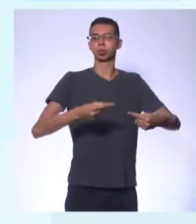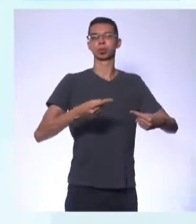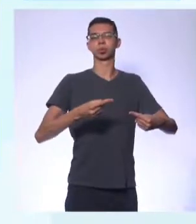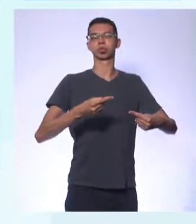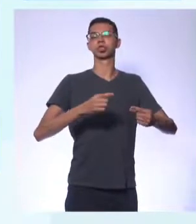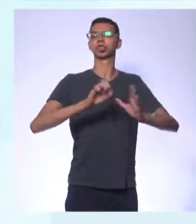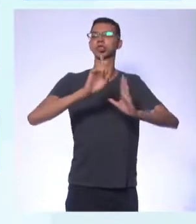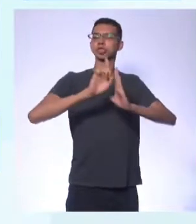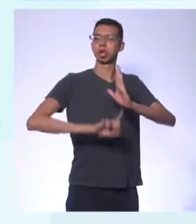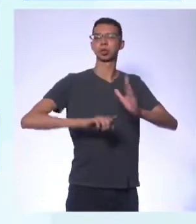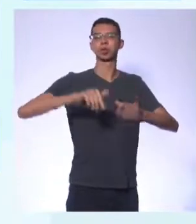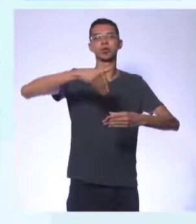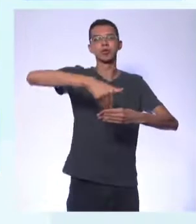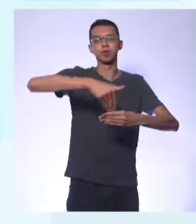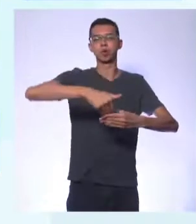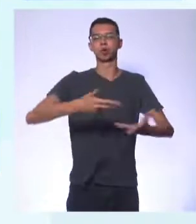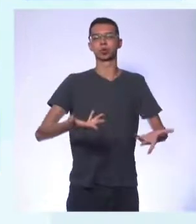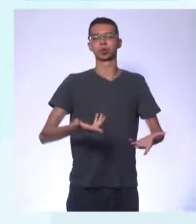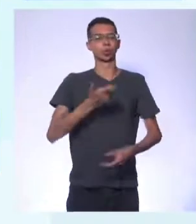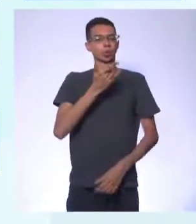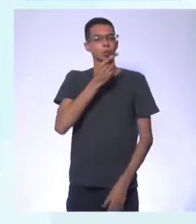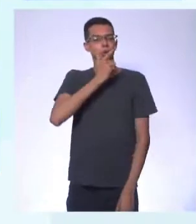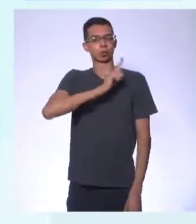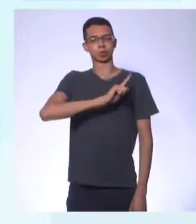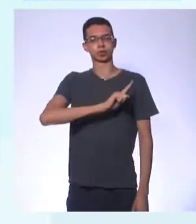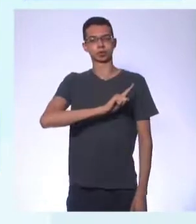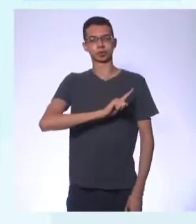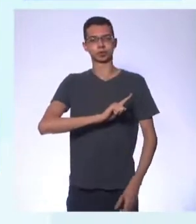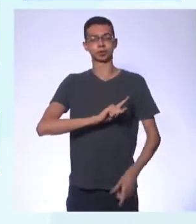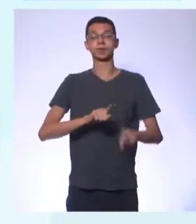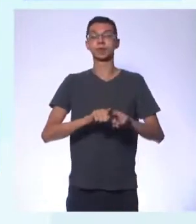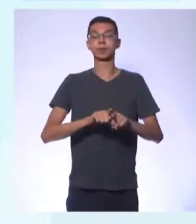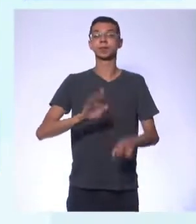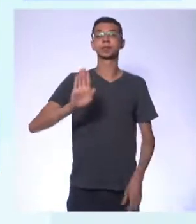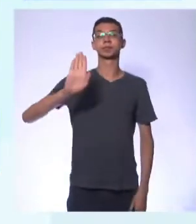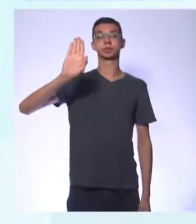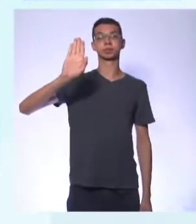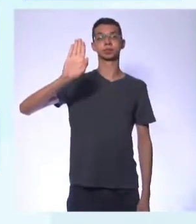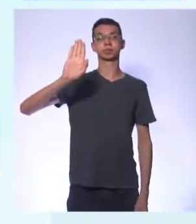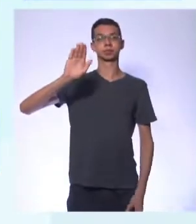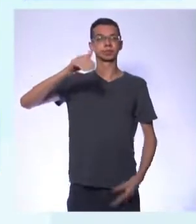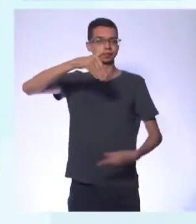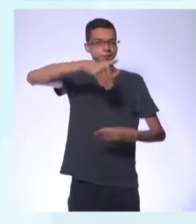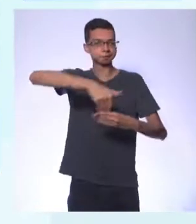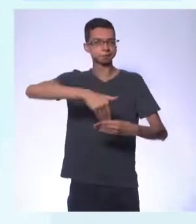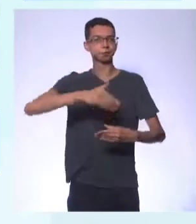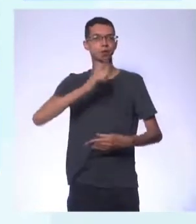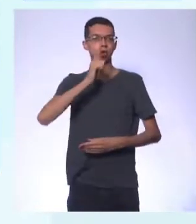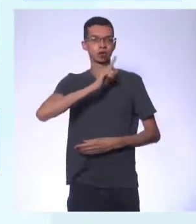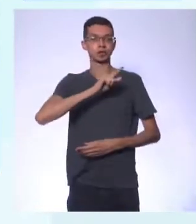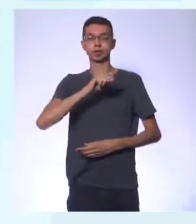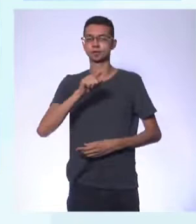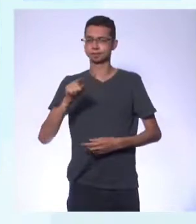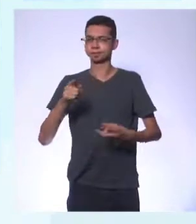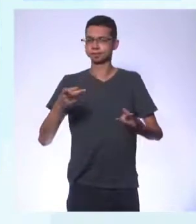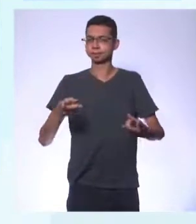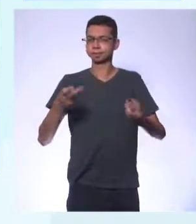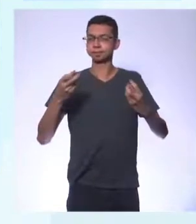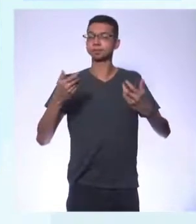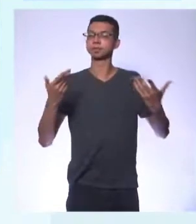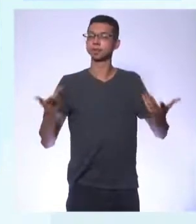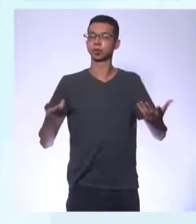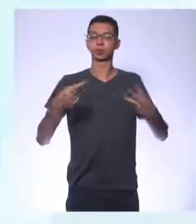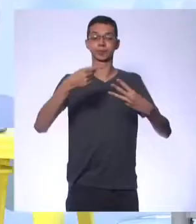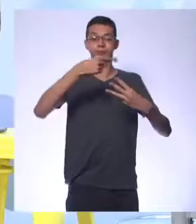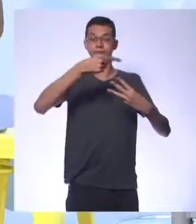voto, né, o direito a ser votado, a ser elegível, né, e assim por diante. Então, vocês vejam que foi um grande casamento desses